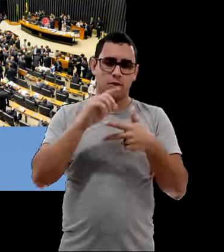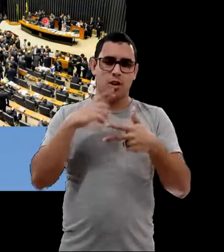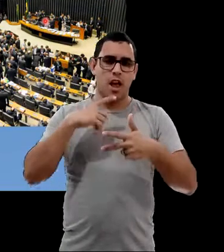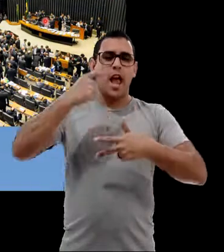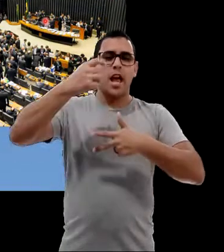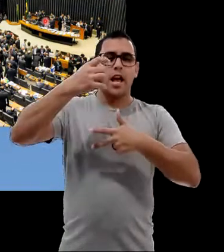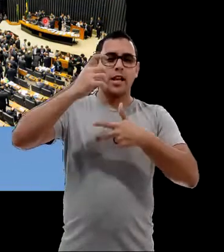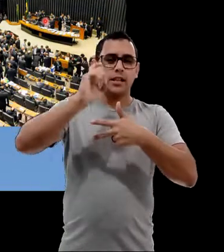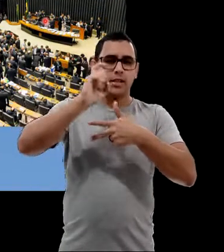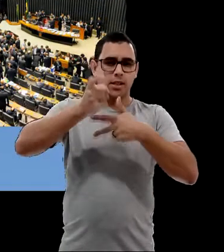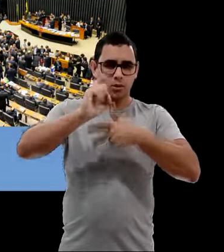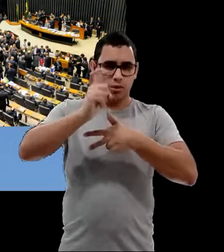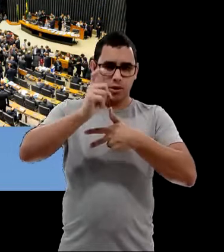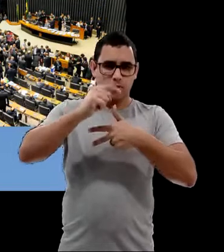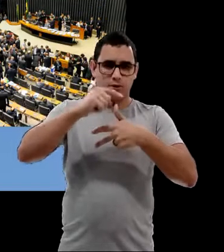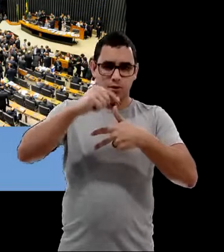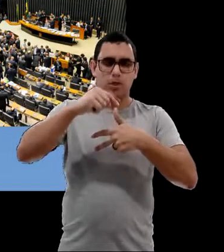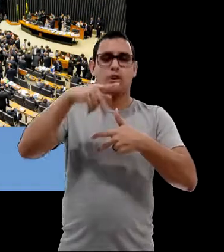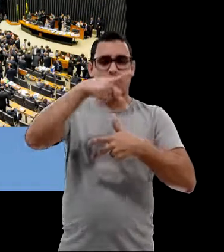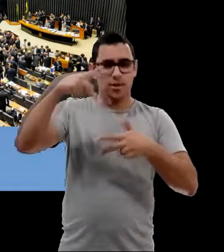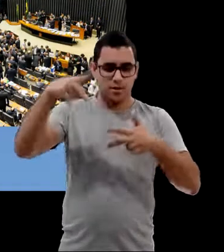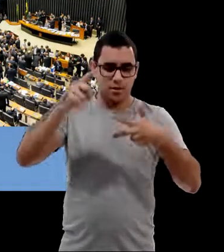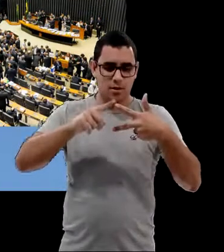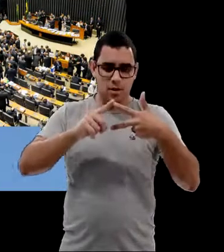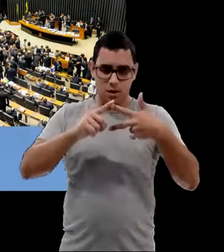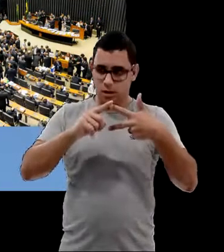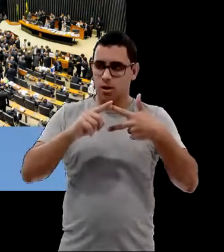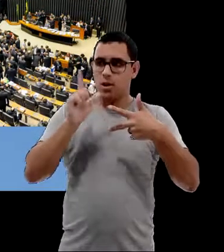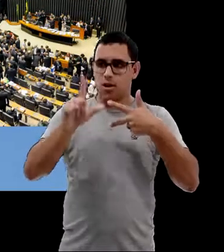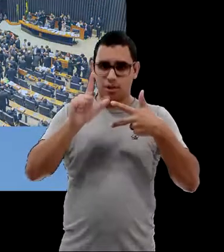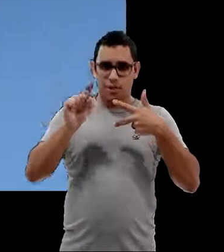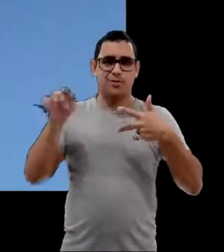que nos ajuda de alguma forma a nossa vida.